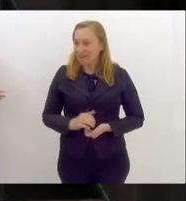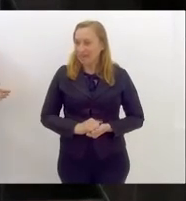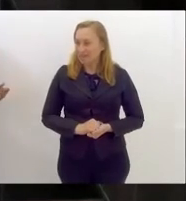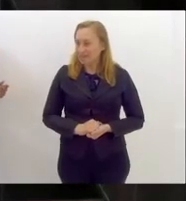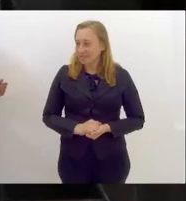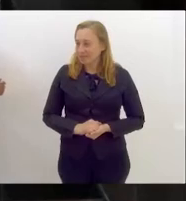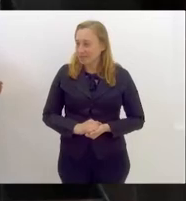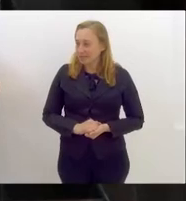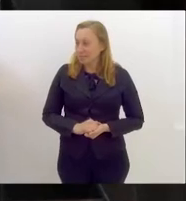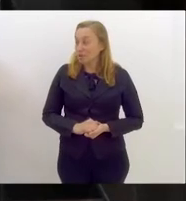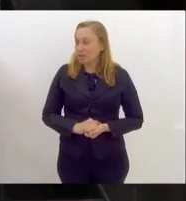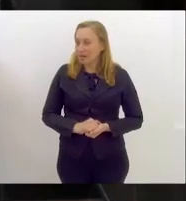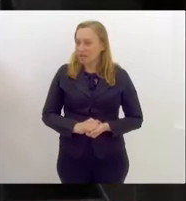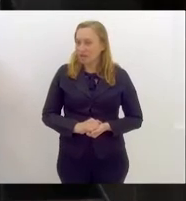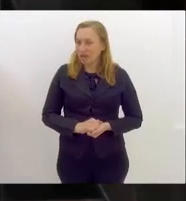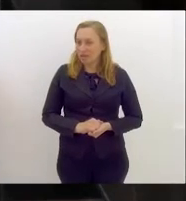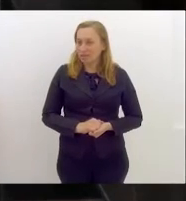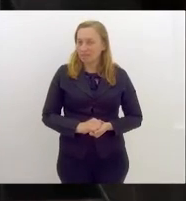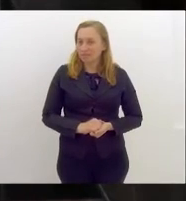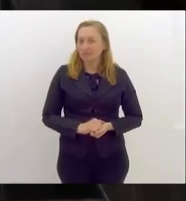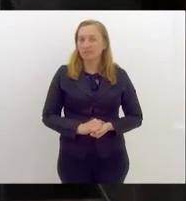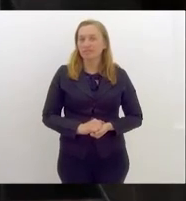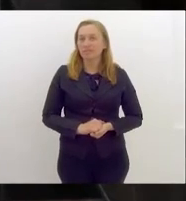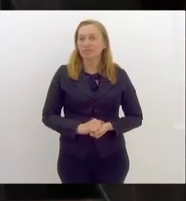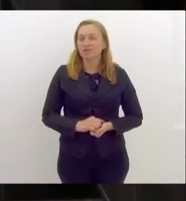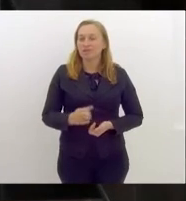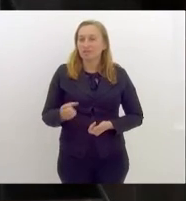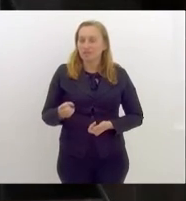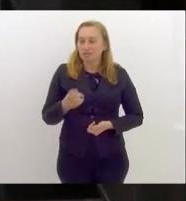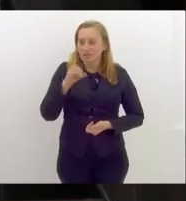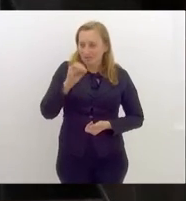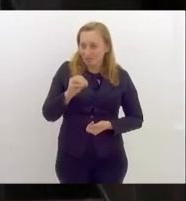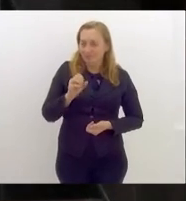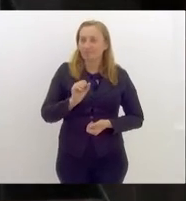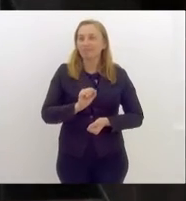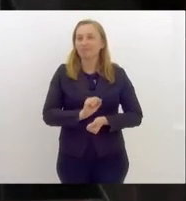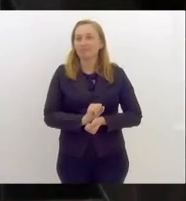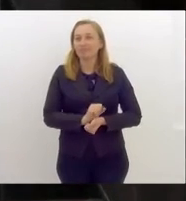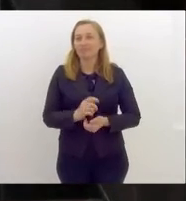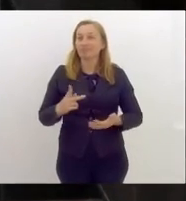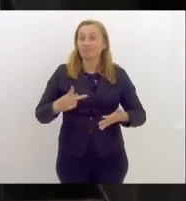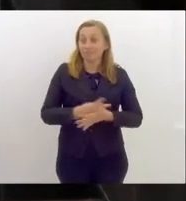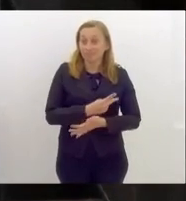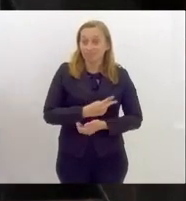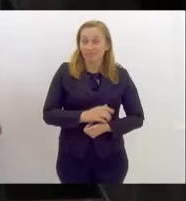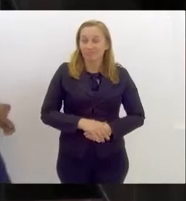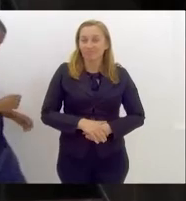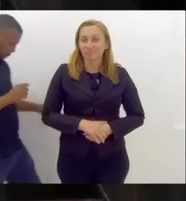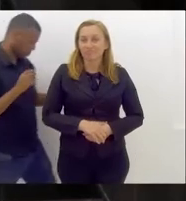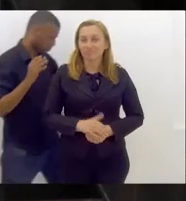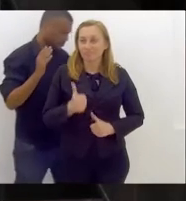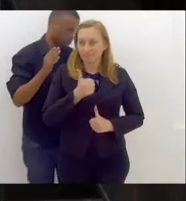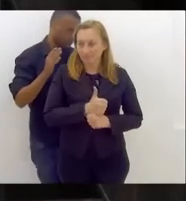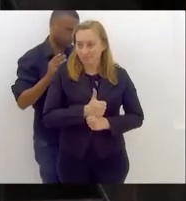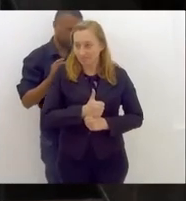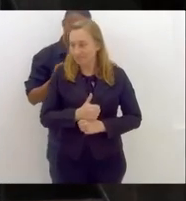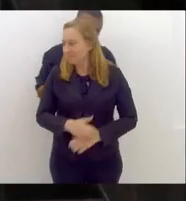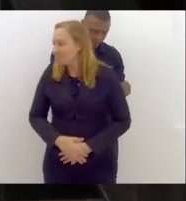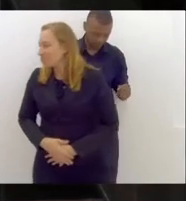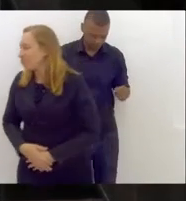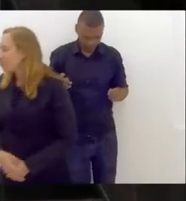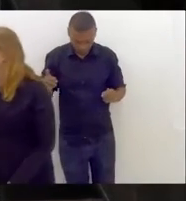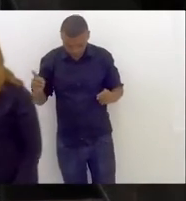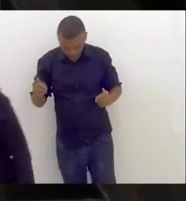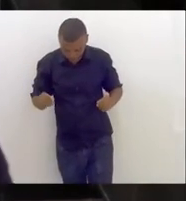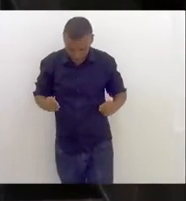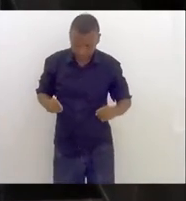então assim isso aconteceu recentemente é muito importante entender o que aconteceu o diretor do hospital diz que não houve